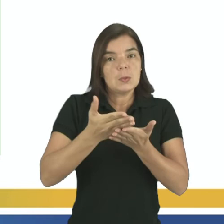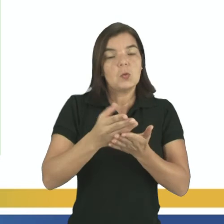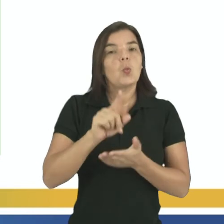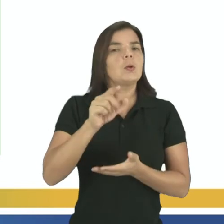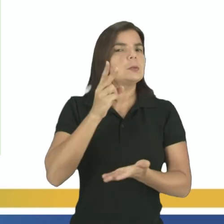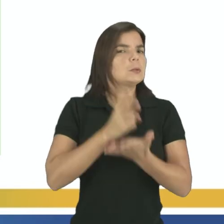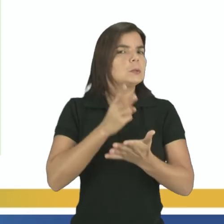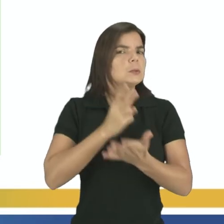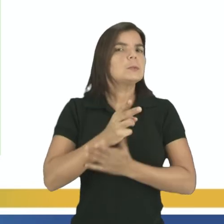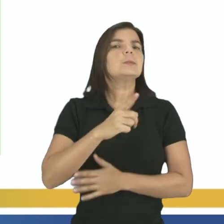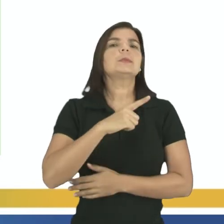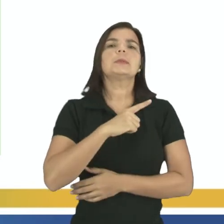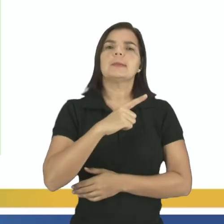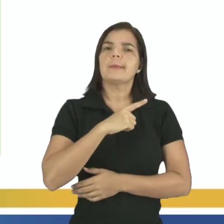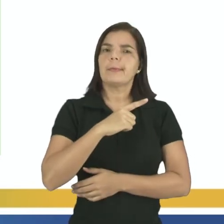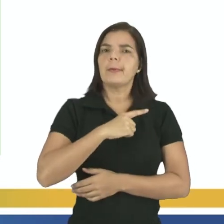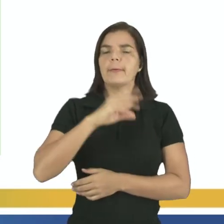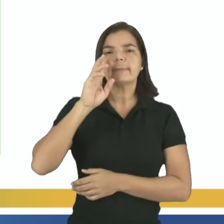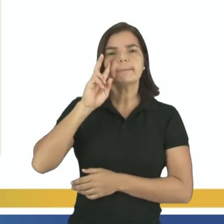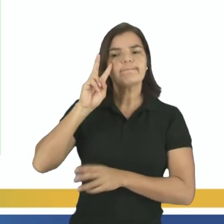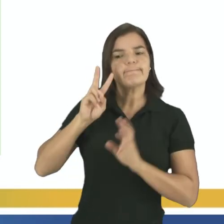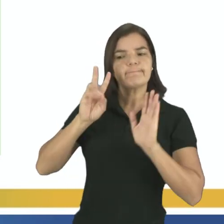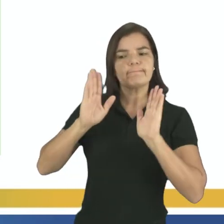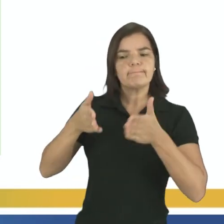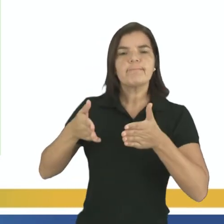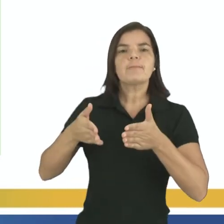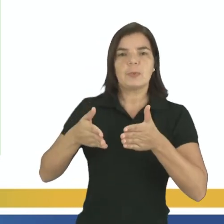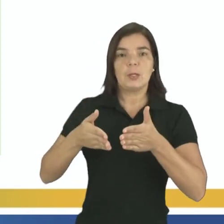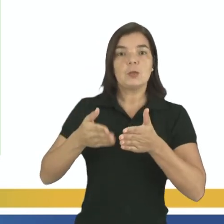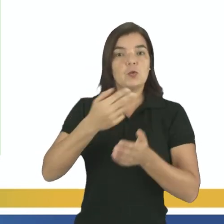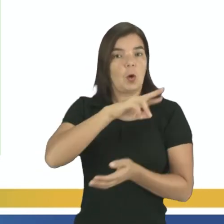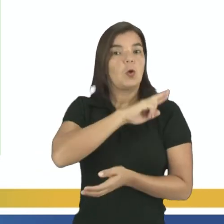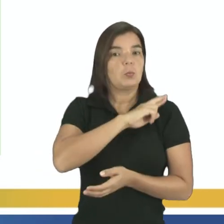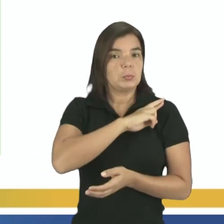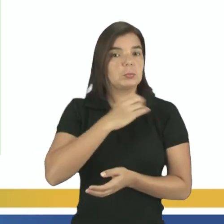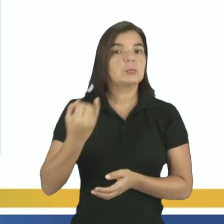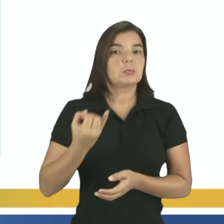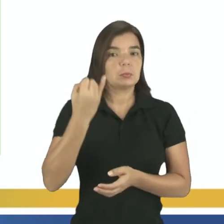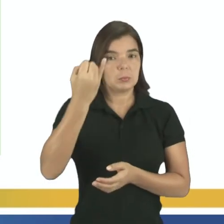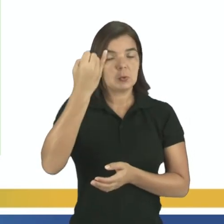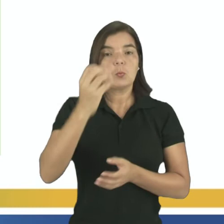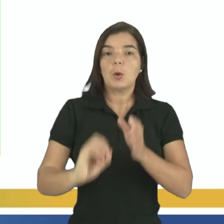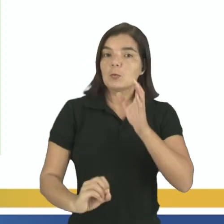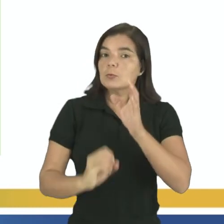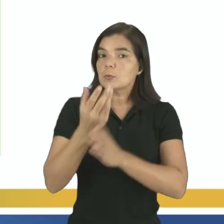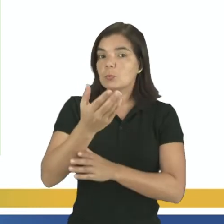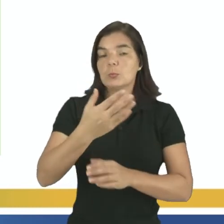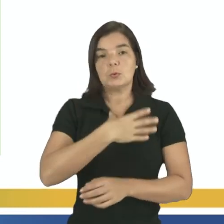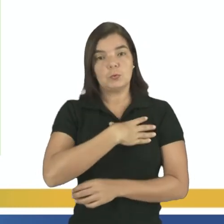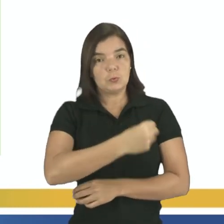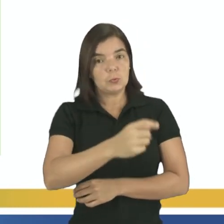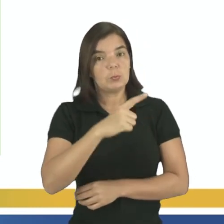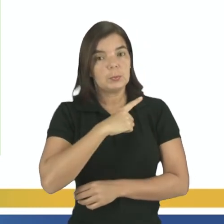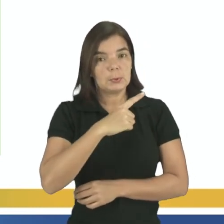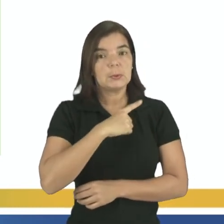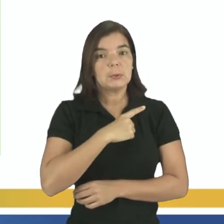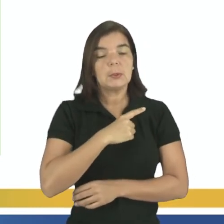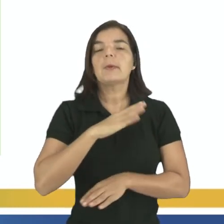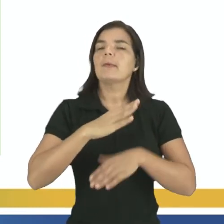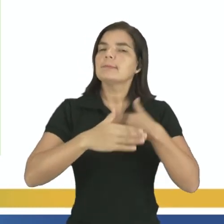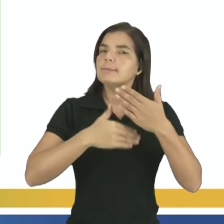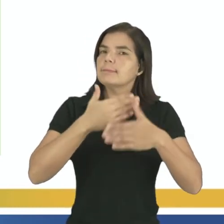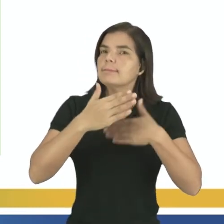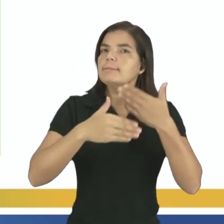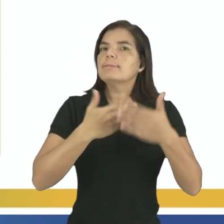ela sempre teve essa visão de um papel essencial para a criação dos filhos, para ter os filhos, e a partir